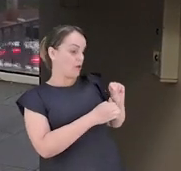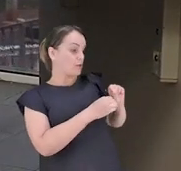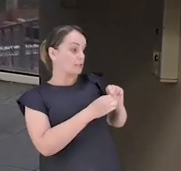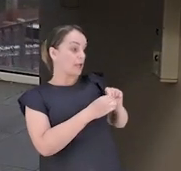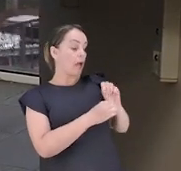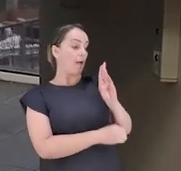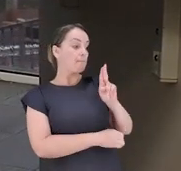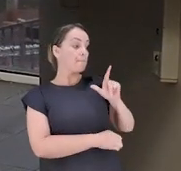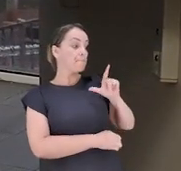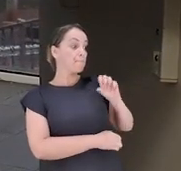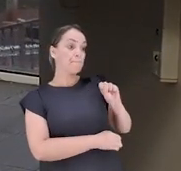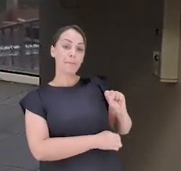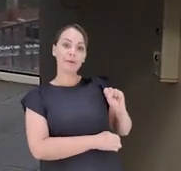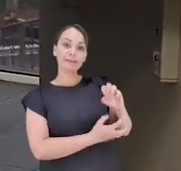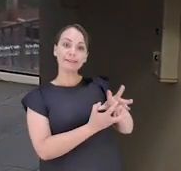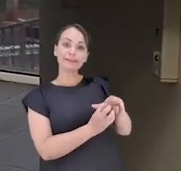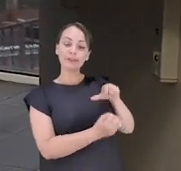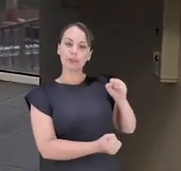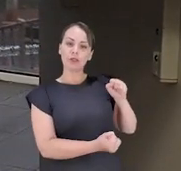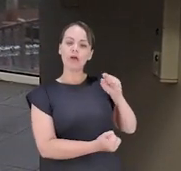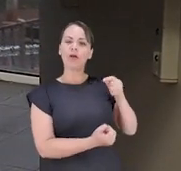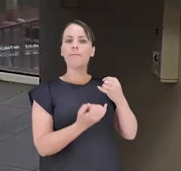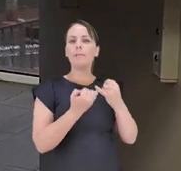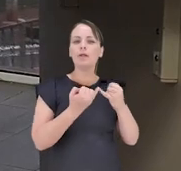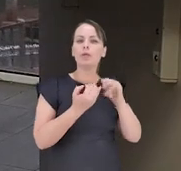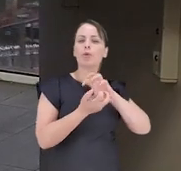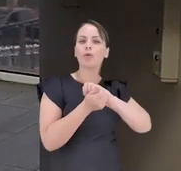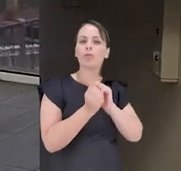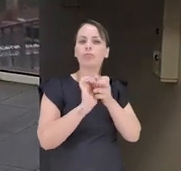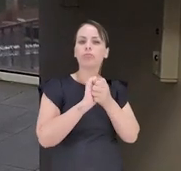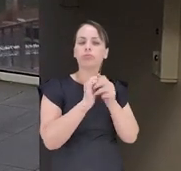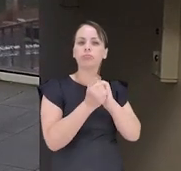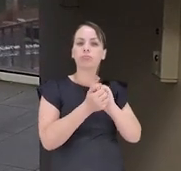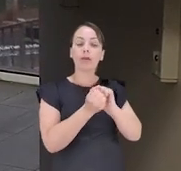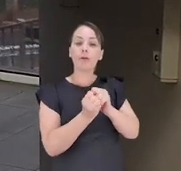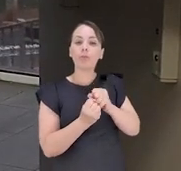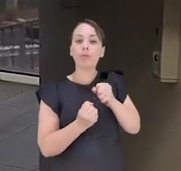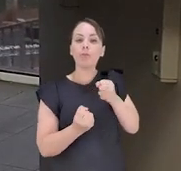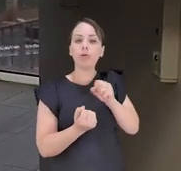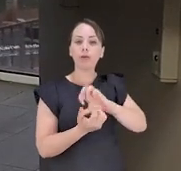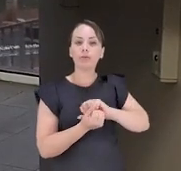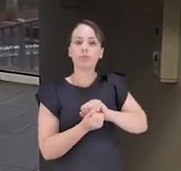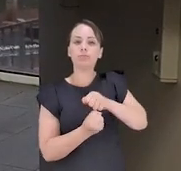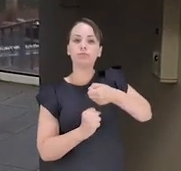butter slime, como a gente já tinha falado pra você, que vai virar tipo uma massinha, só que ainda é uma slime. Sim.